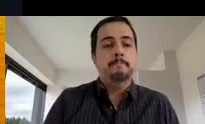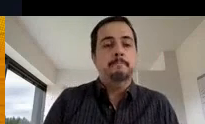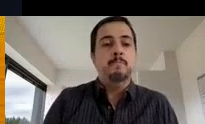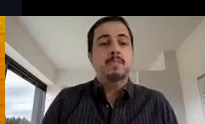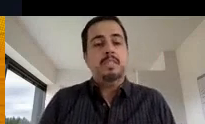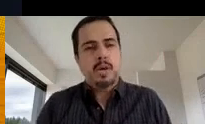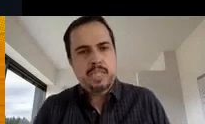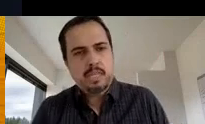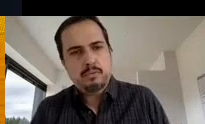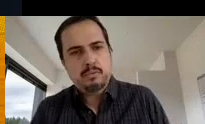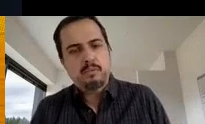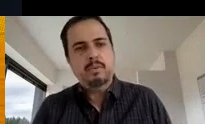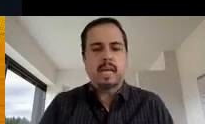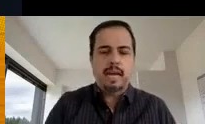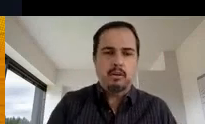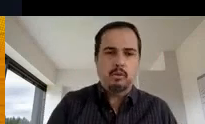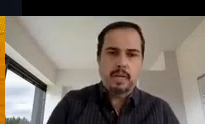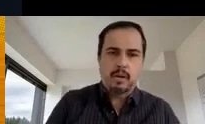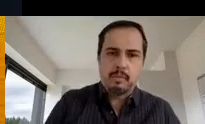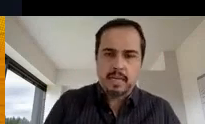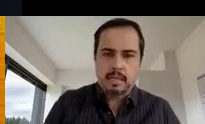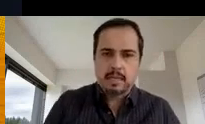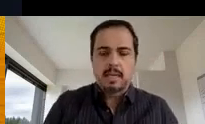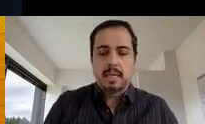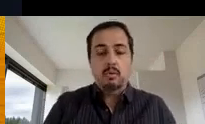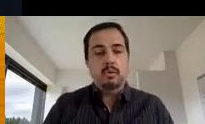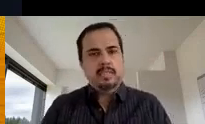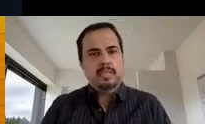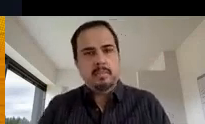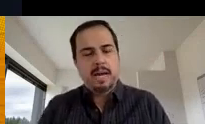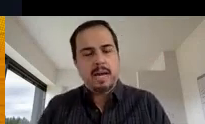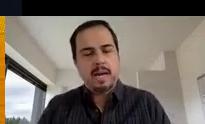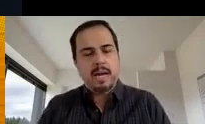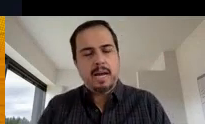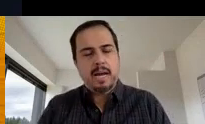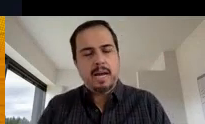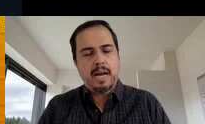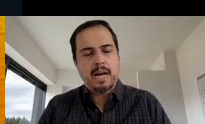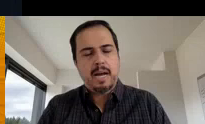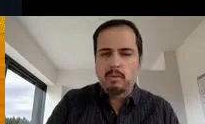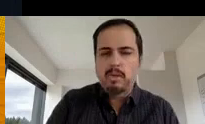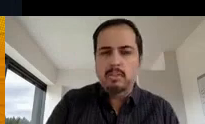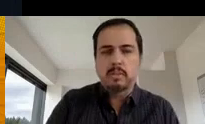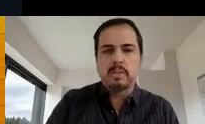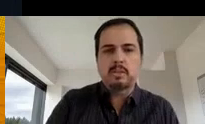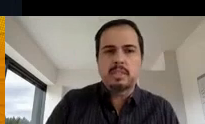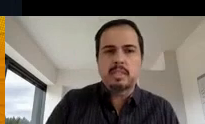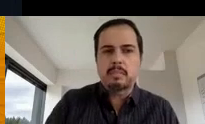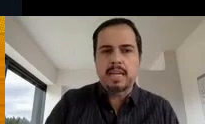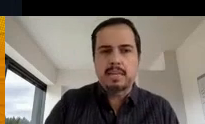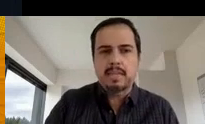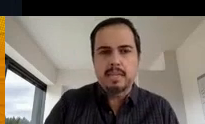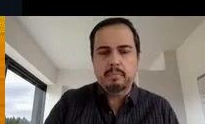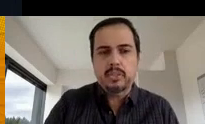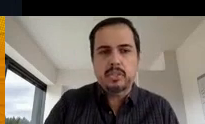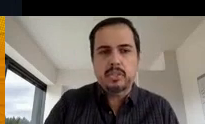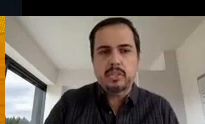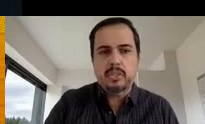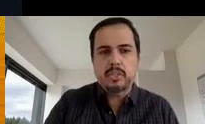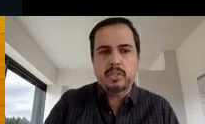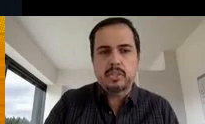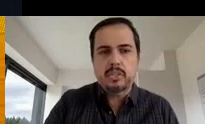aqui, vamos resolver. Você tem o ativo, está lá operando a máquina, conhece a máquina e fala assim, olha, pelo meu conhecimento, eu acho que